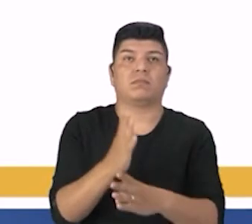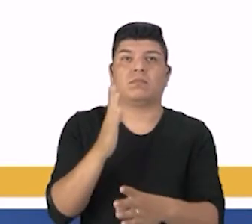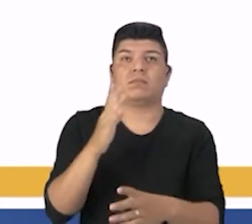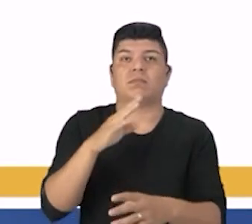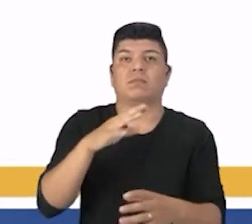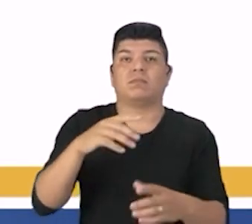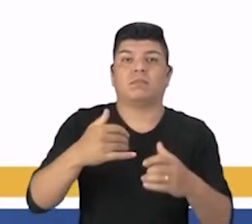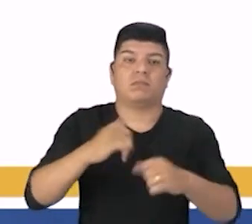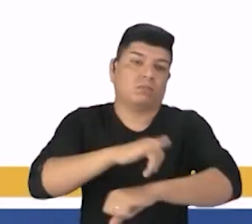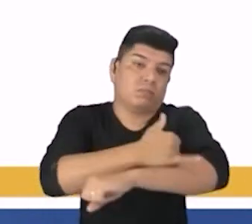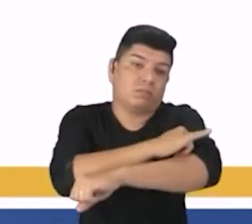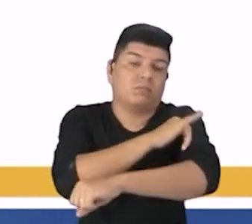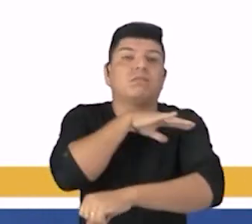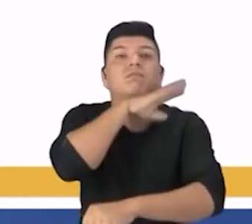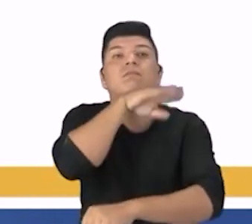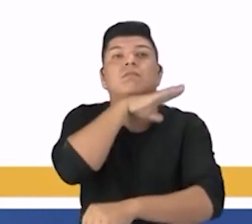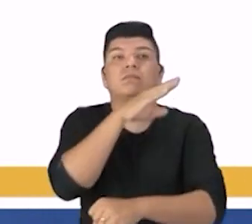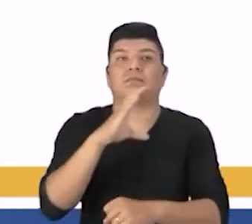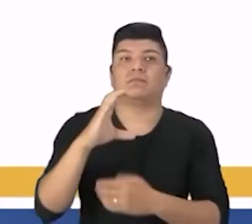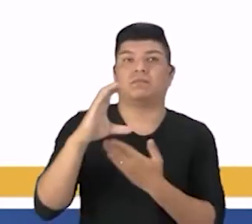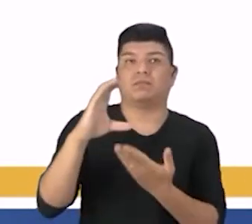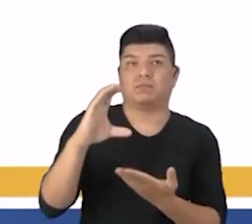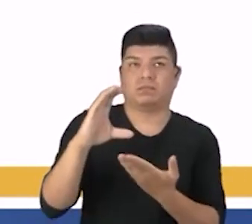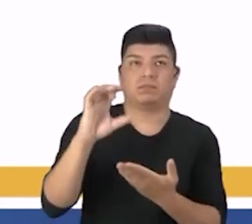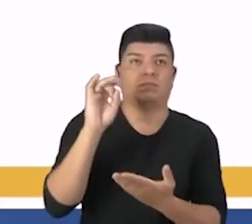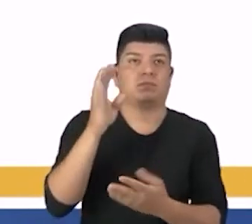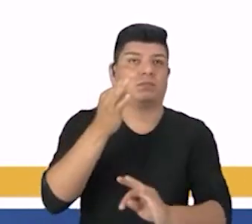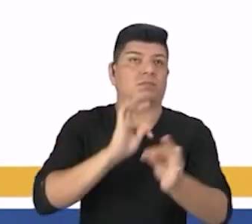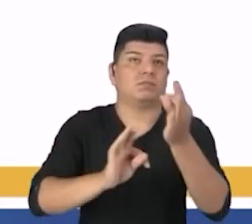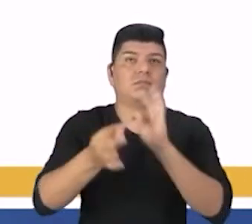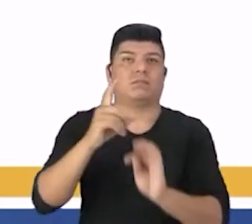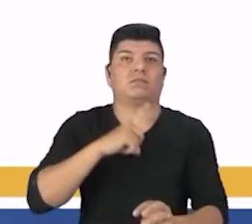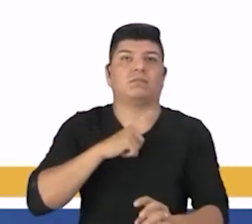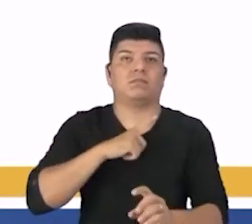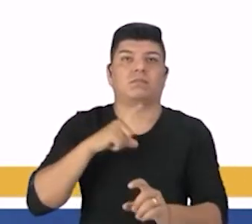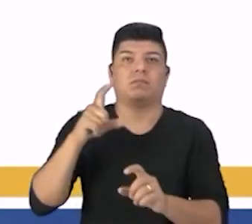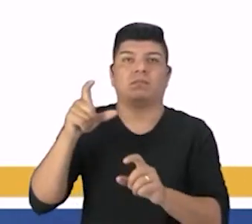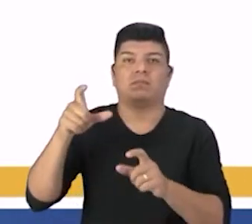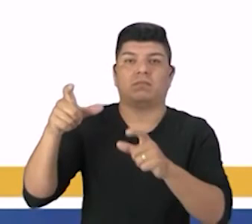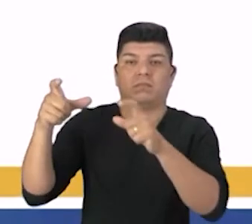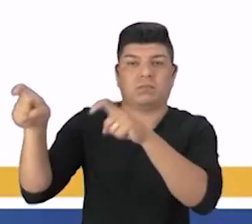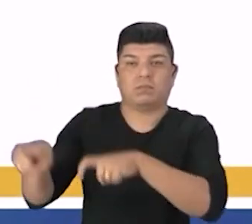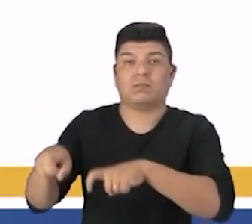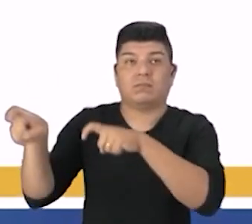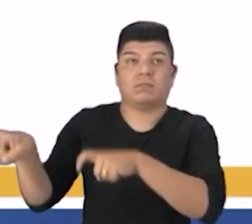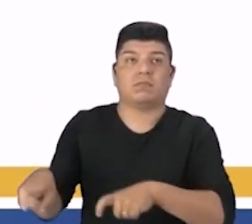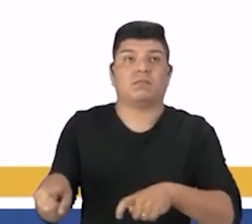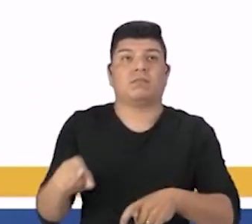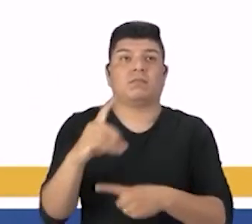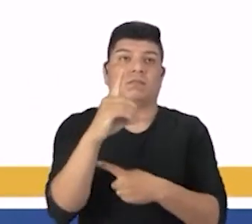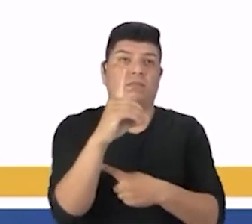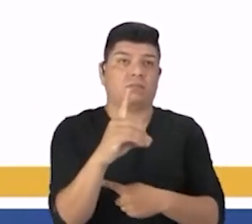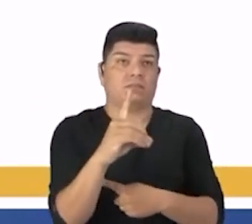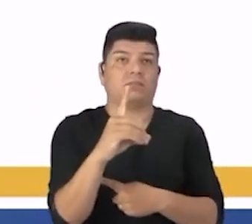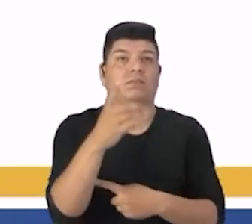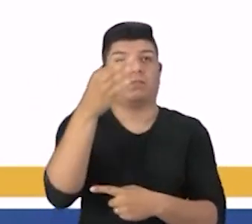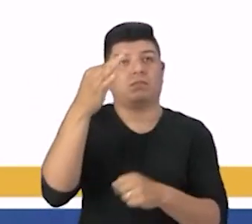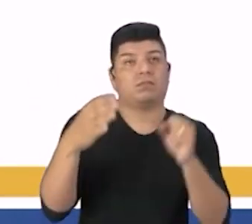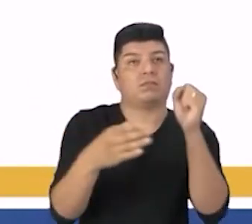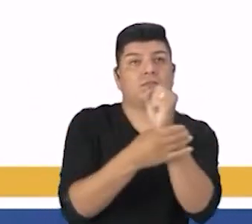garantir a engorda dos animais letras e apenas tecnologia nas fazendas rurais e letra de